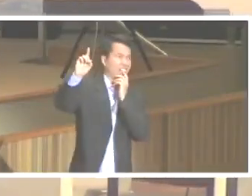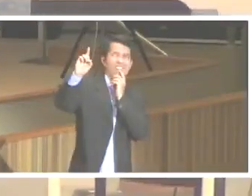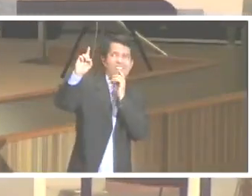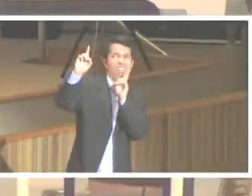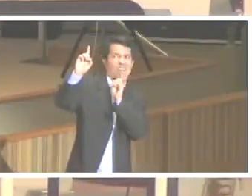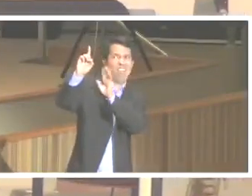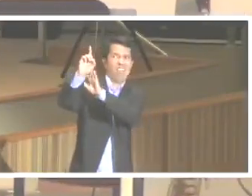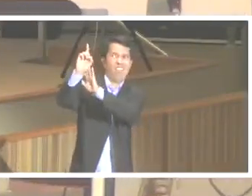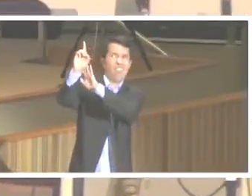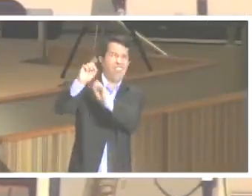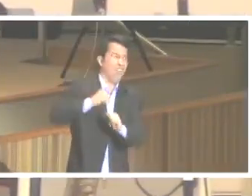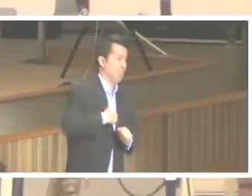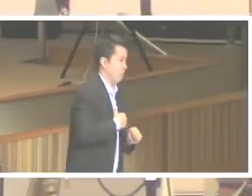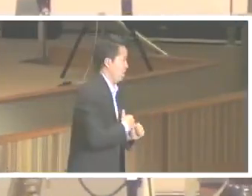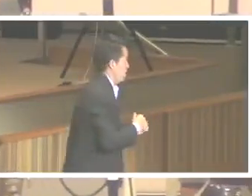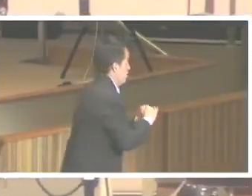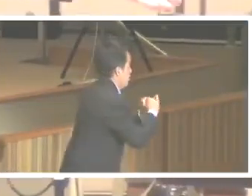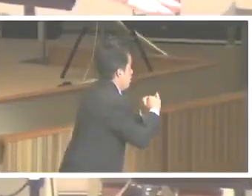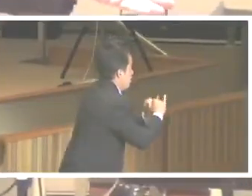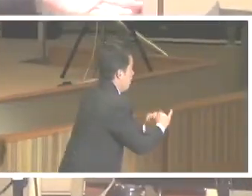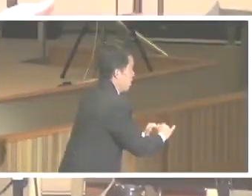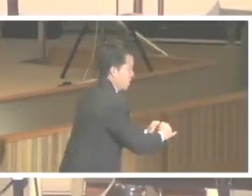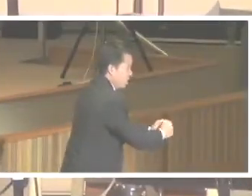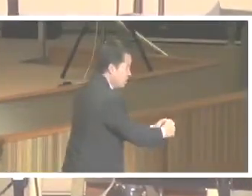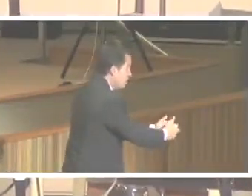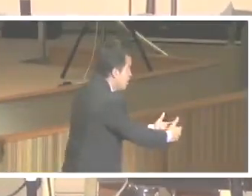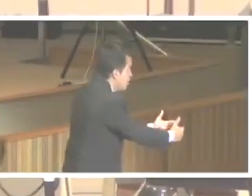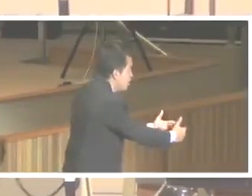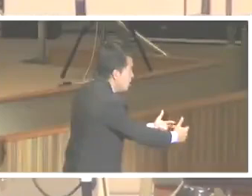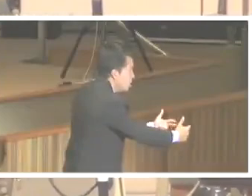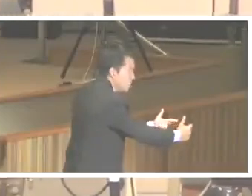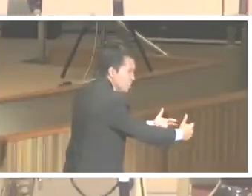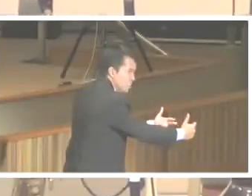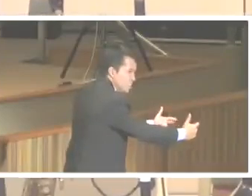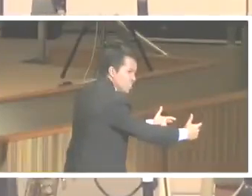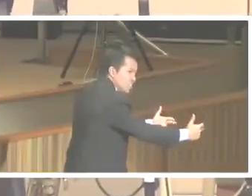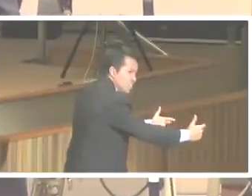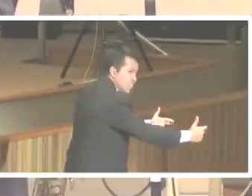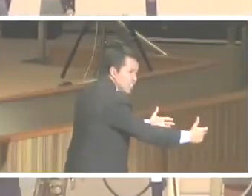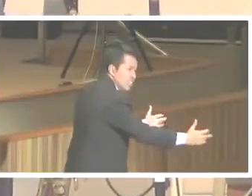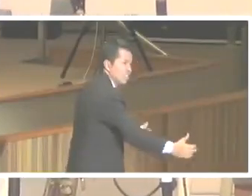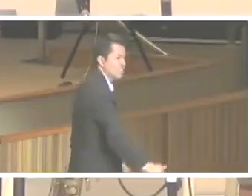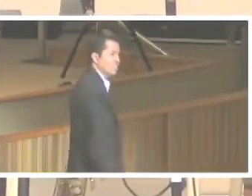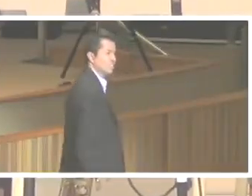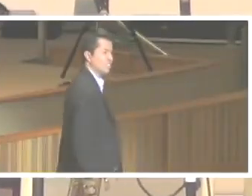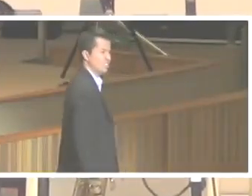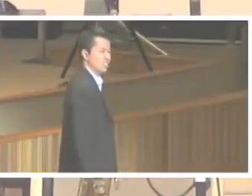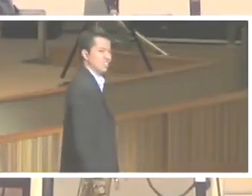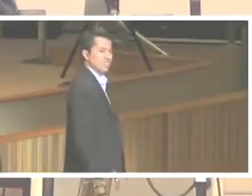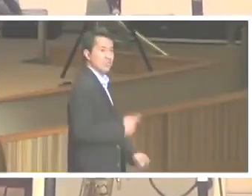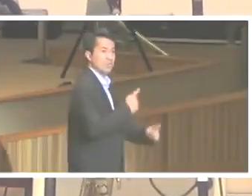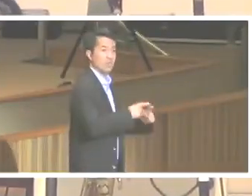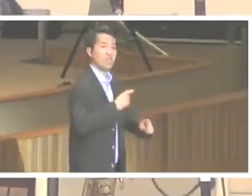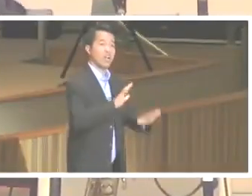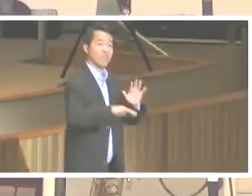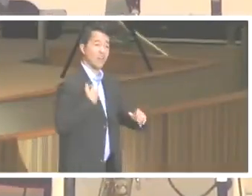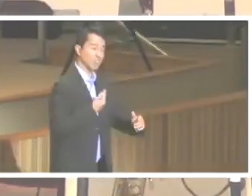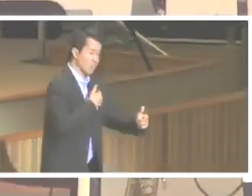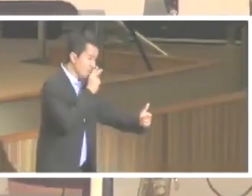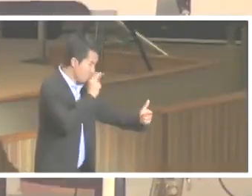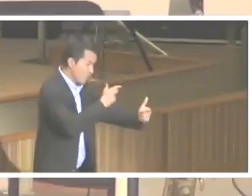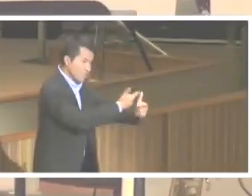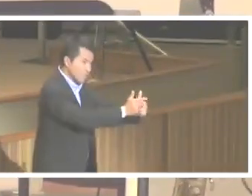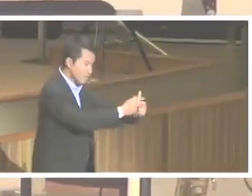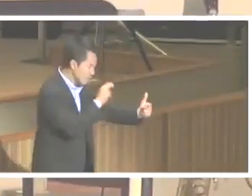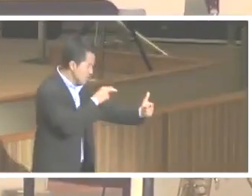suficiente abundante porque a gente olha a realidade olha o problema ali a luta ea gente imagina assim se eu tivesse dinheiro